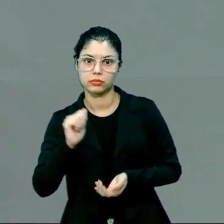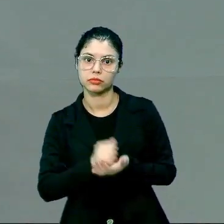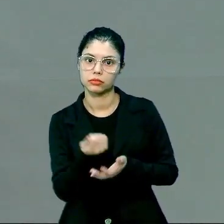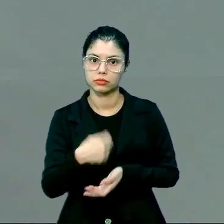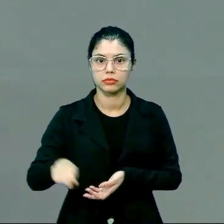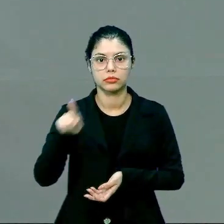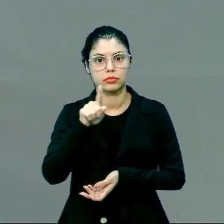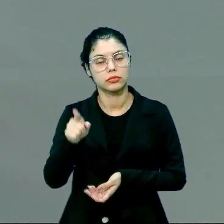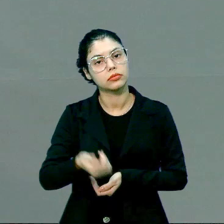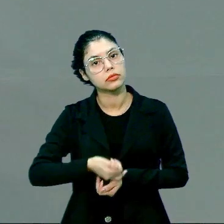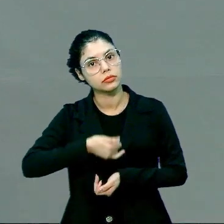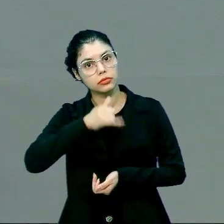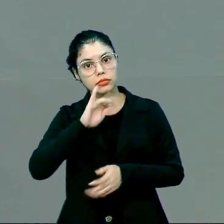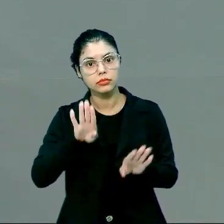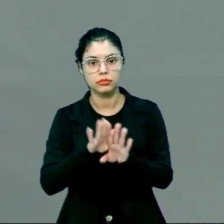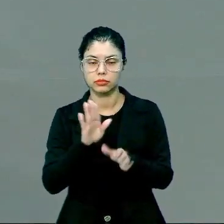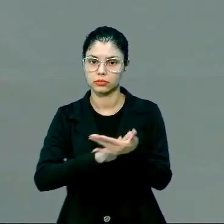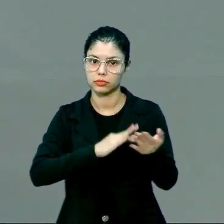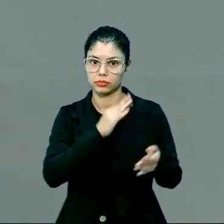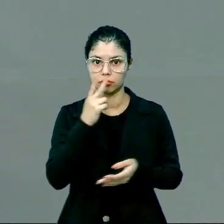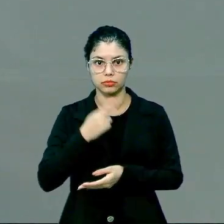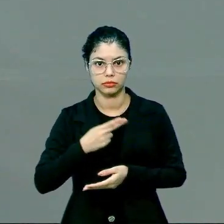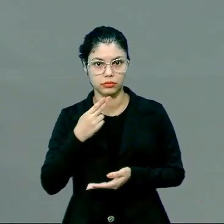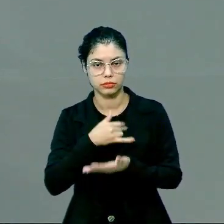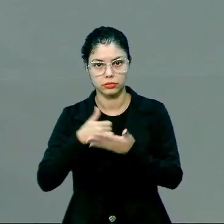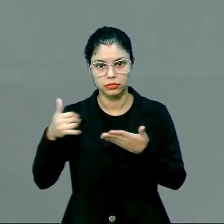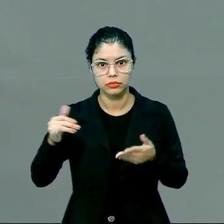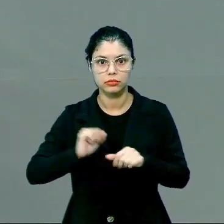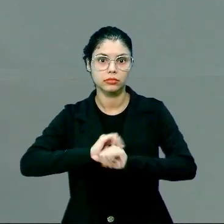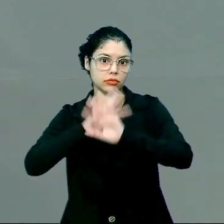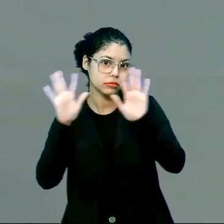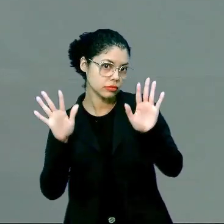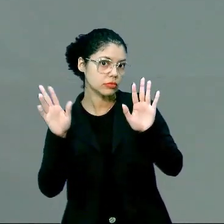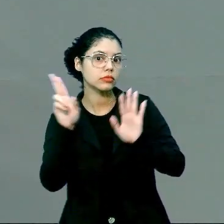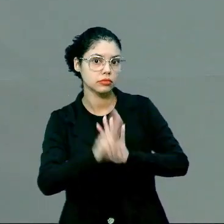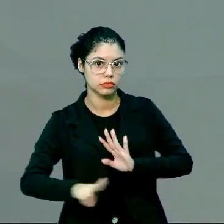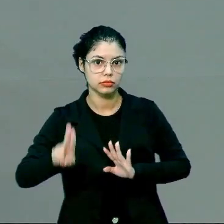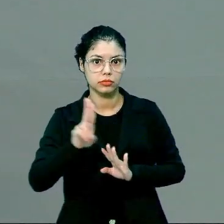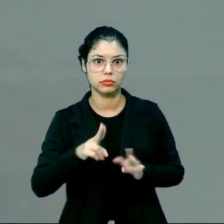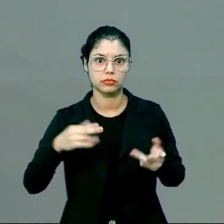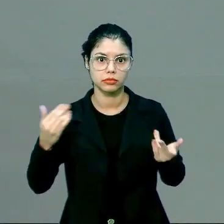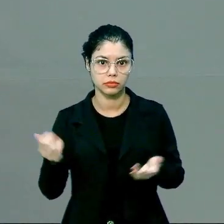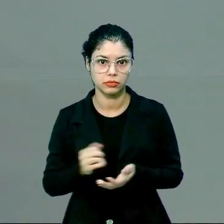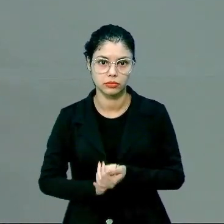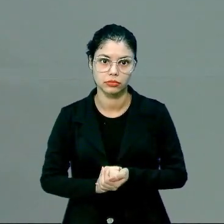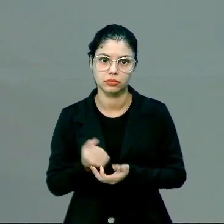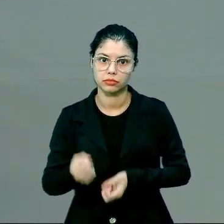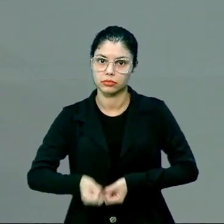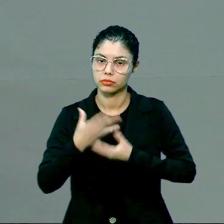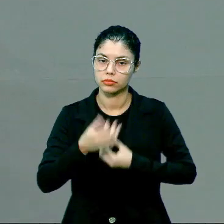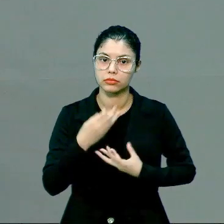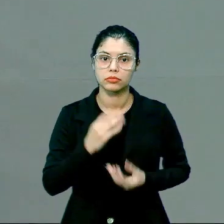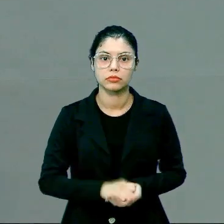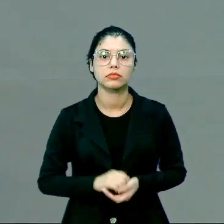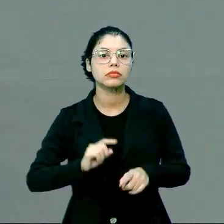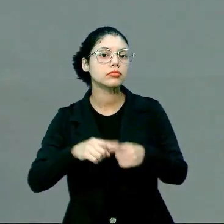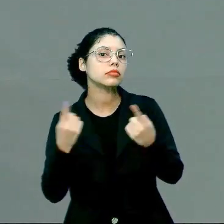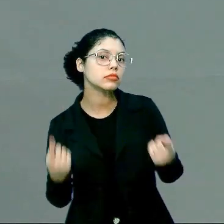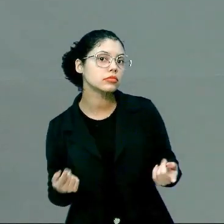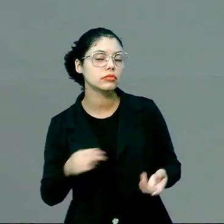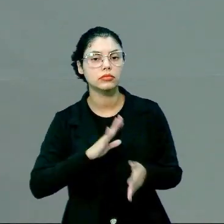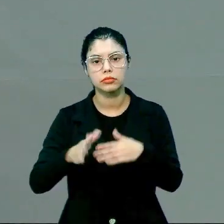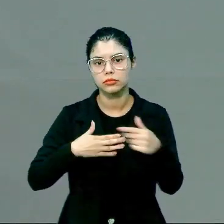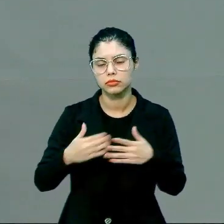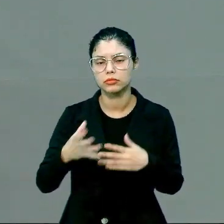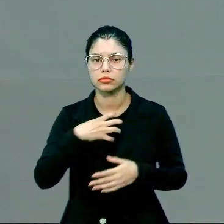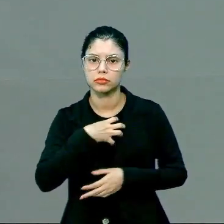preciso mais beber e nem fumar maconha. É claro que eu não vou dizer aqui o resto da poesia, não é? Mas, de